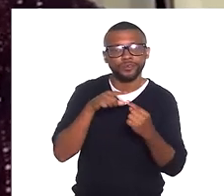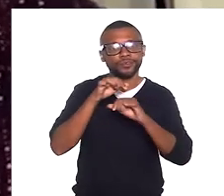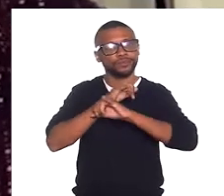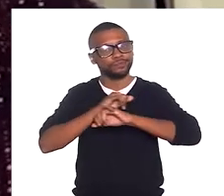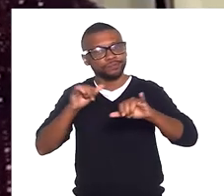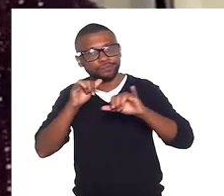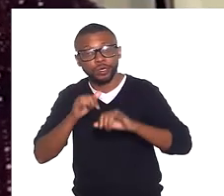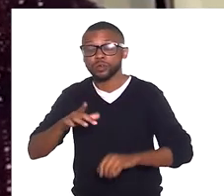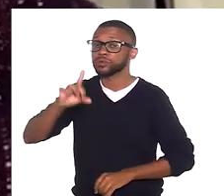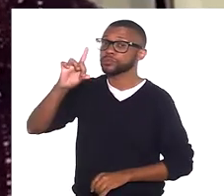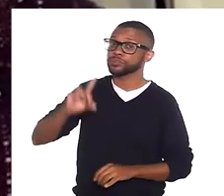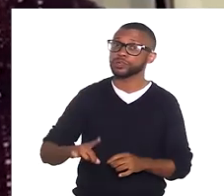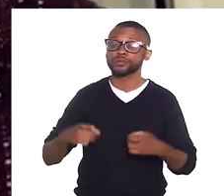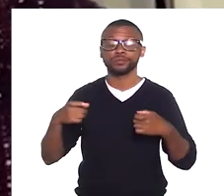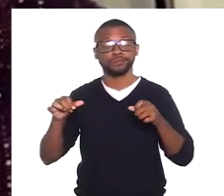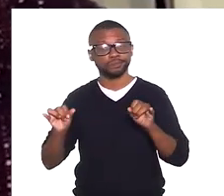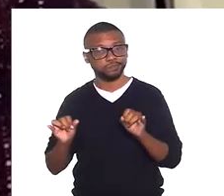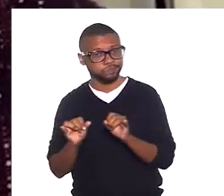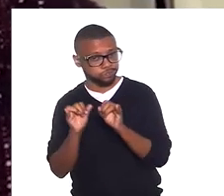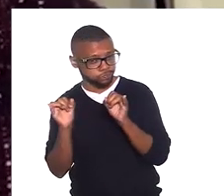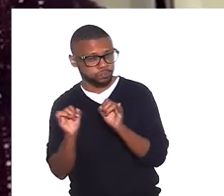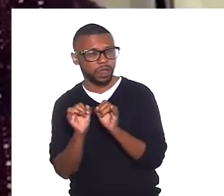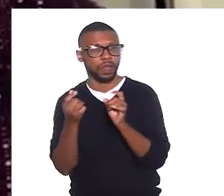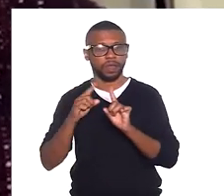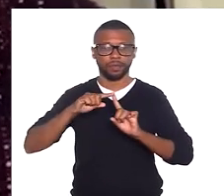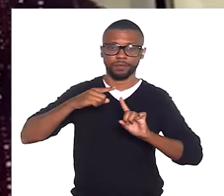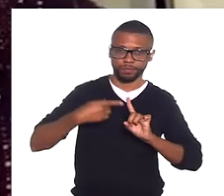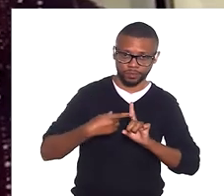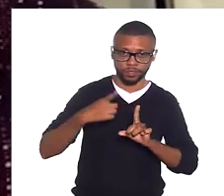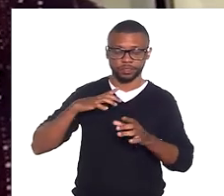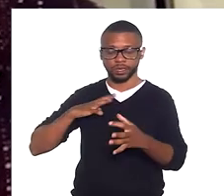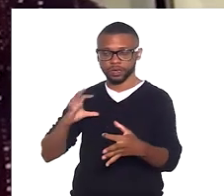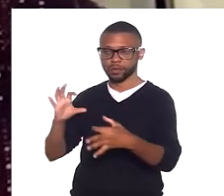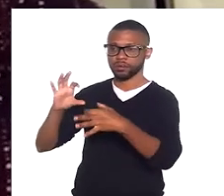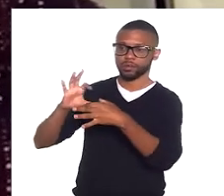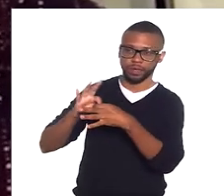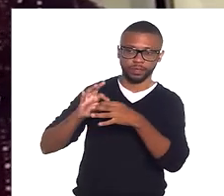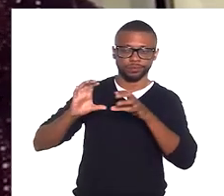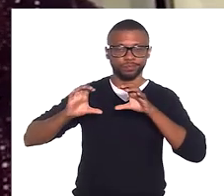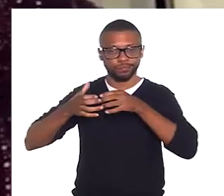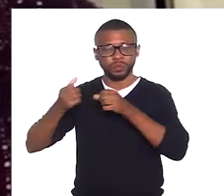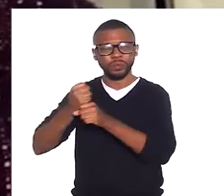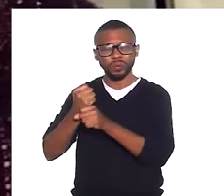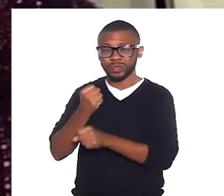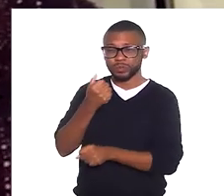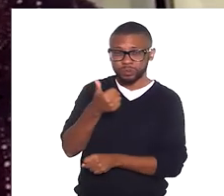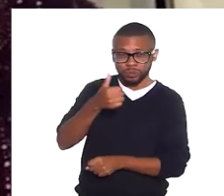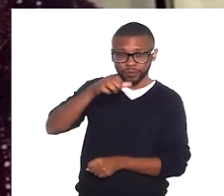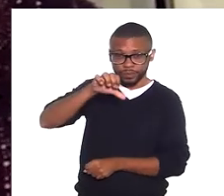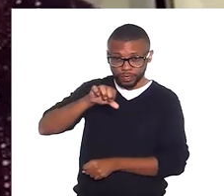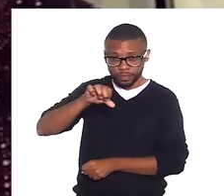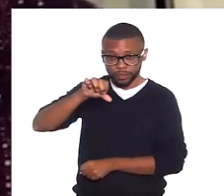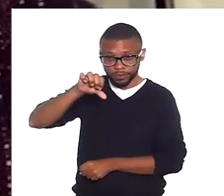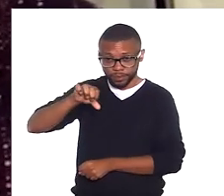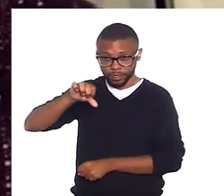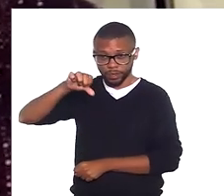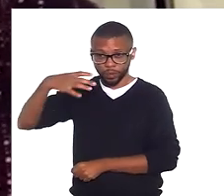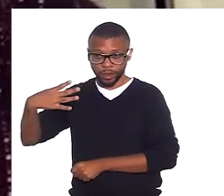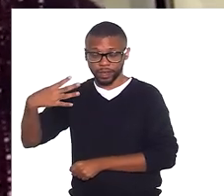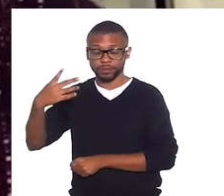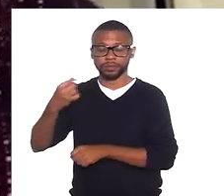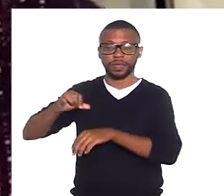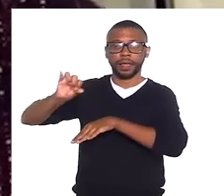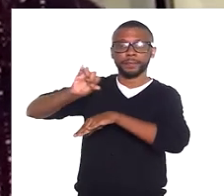direitos sexuais reprodutivos, né, que está ancorada na Conferência Internacional de População e Desenvolvimento, que aconteceu em 1994 no